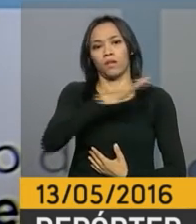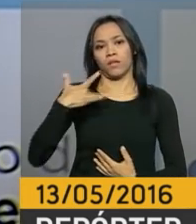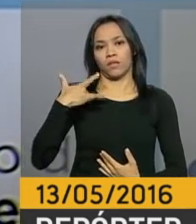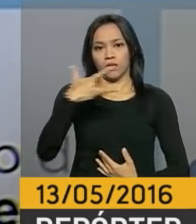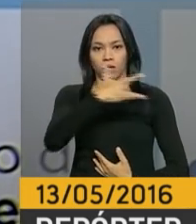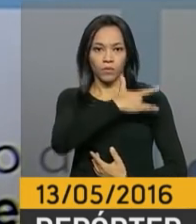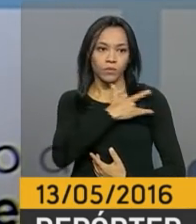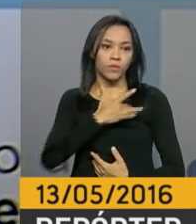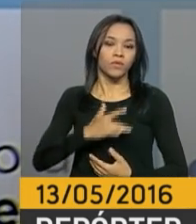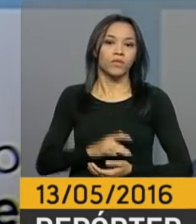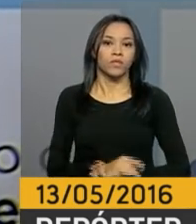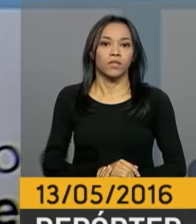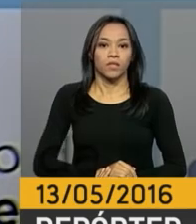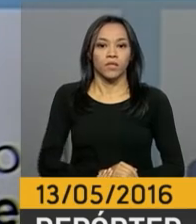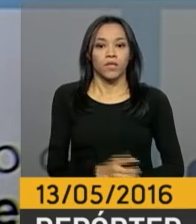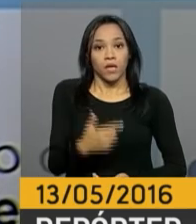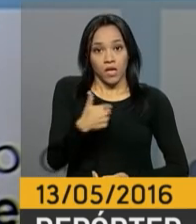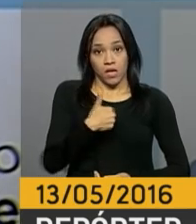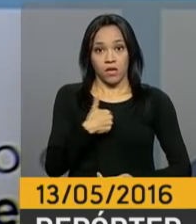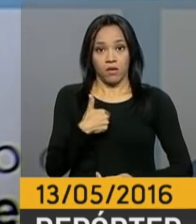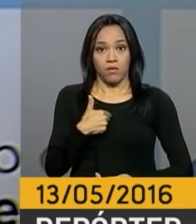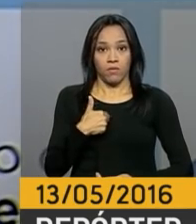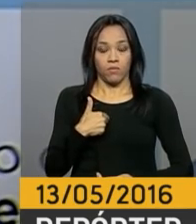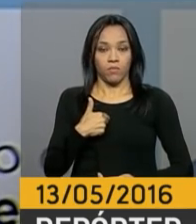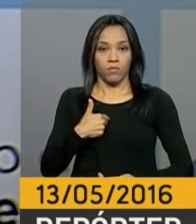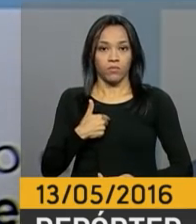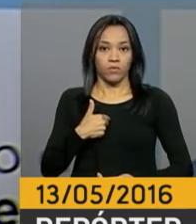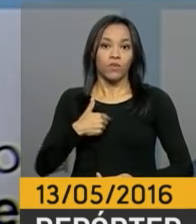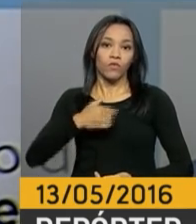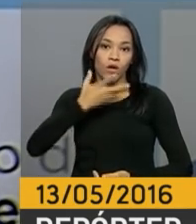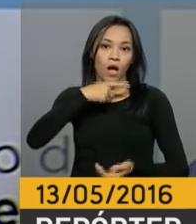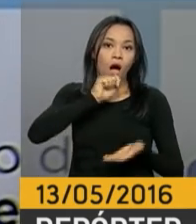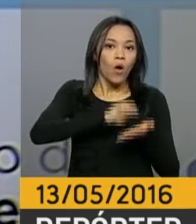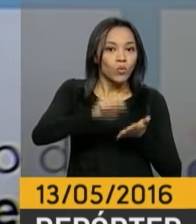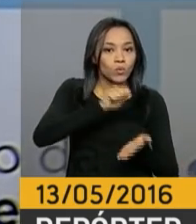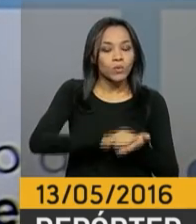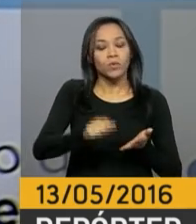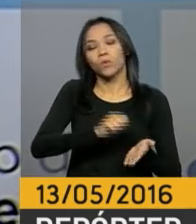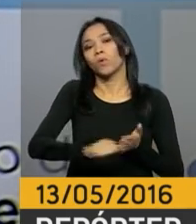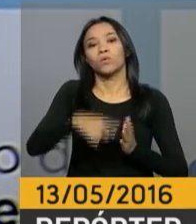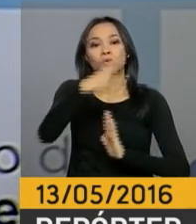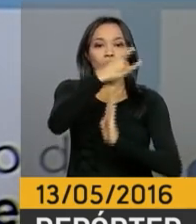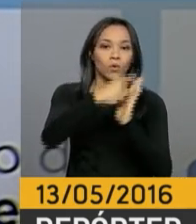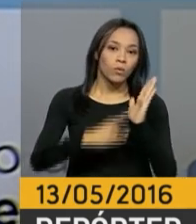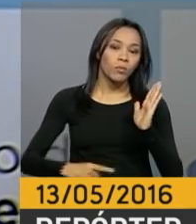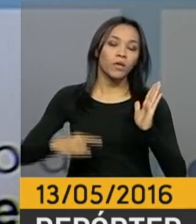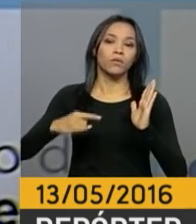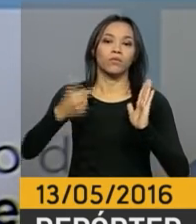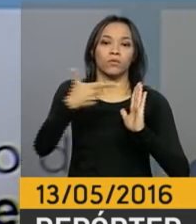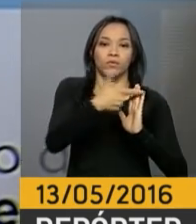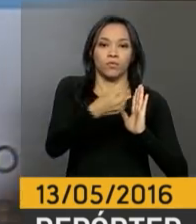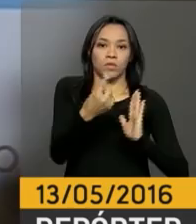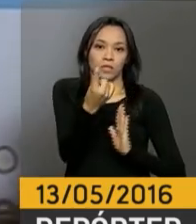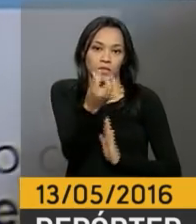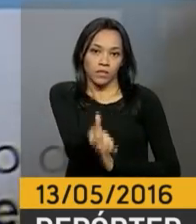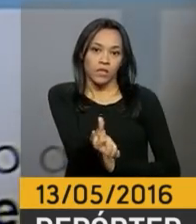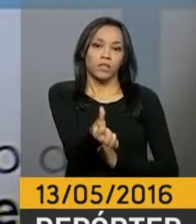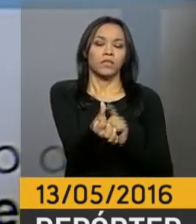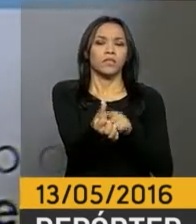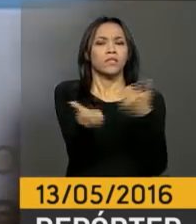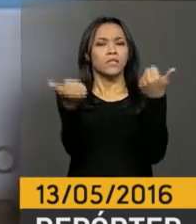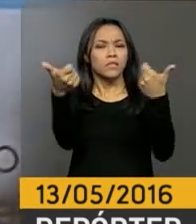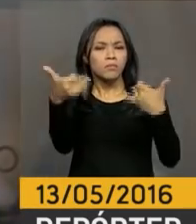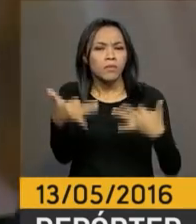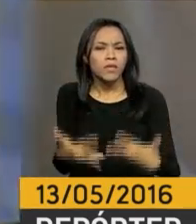e eu fui o o autor da resolução número 1 de 2006 que define toda a tramitação das